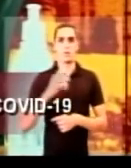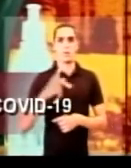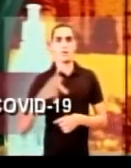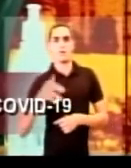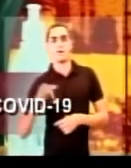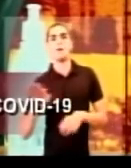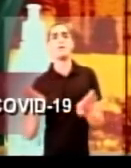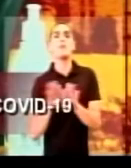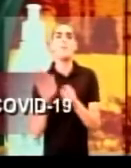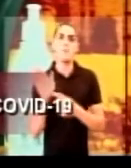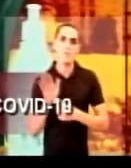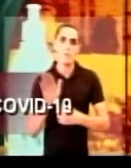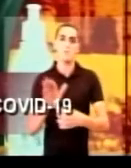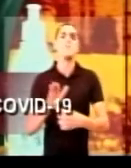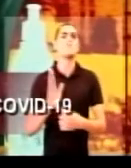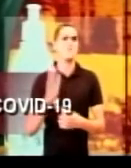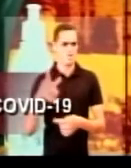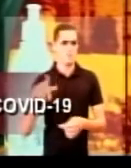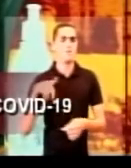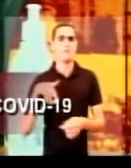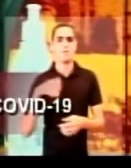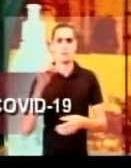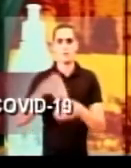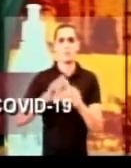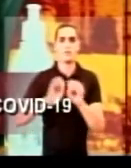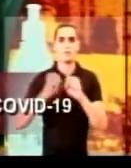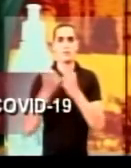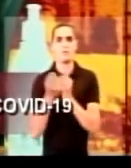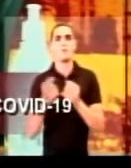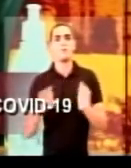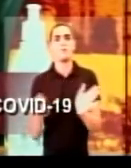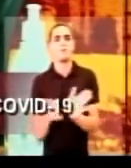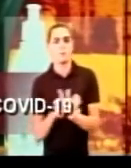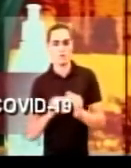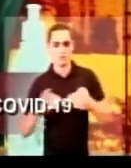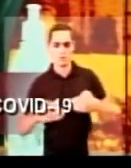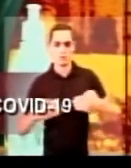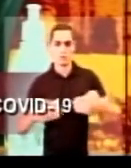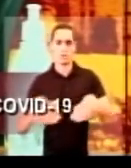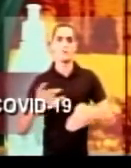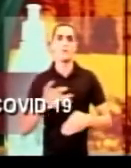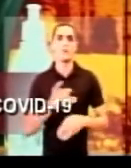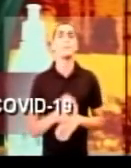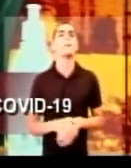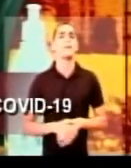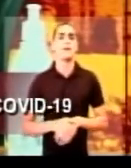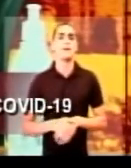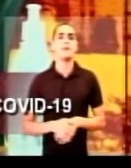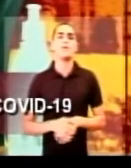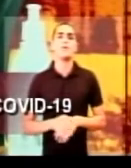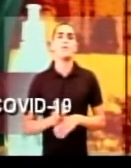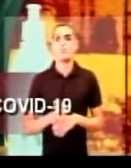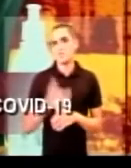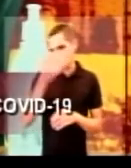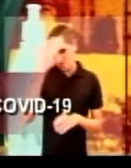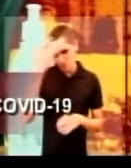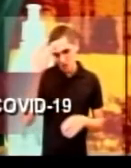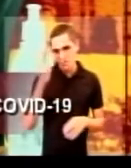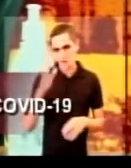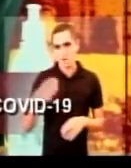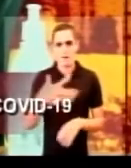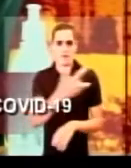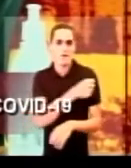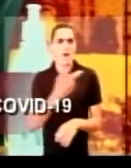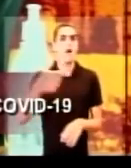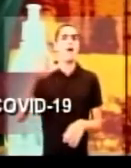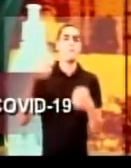também, porque só serão aceitas as vacinas que forem registradas dentro desse universo de pessoas. Inclusive